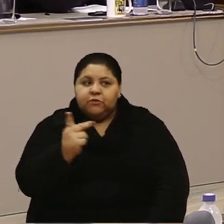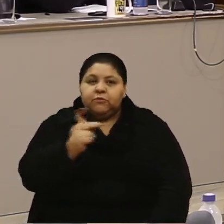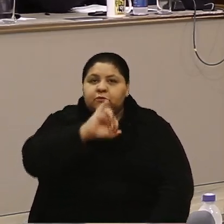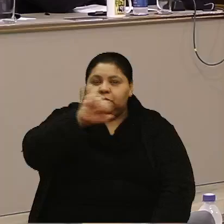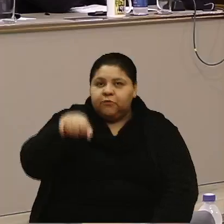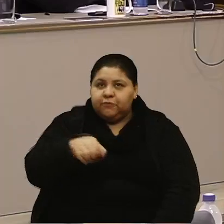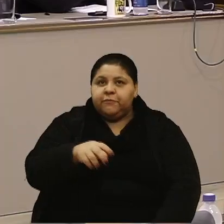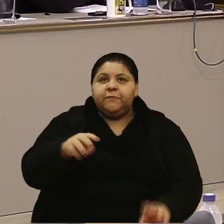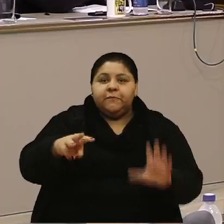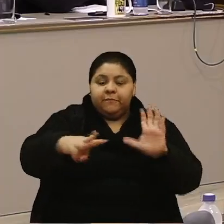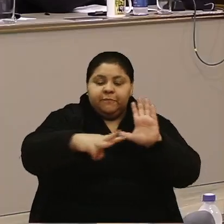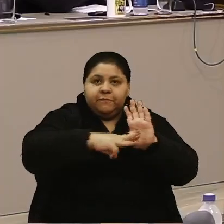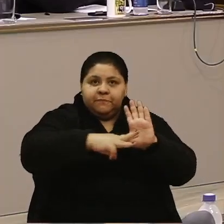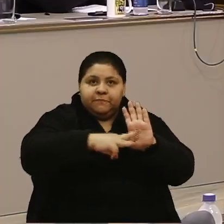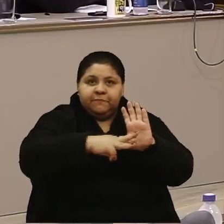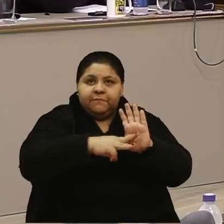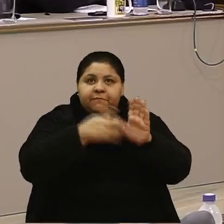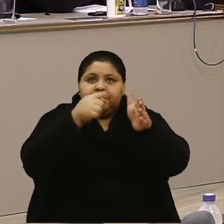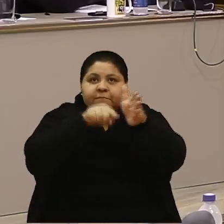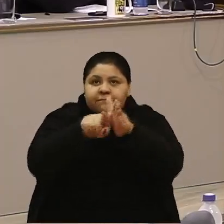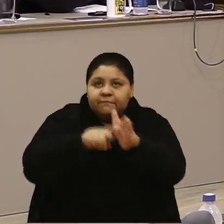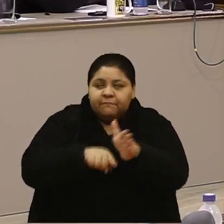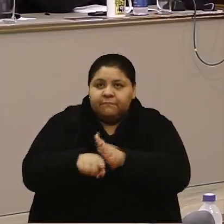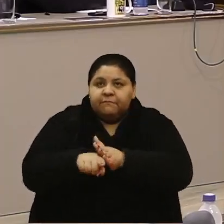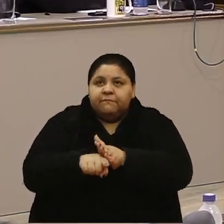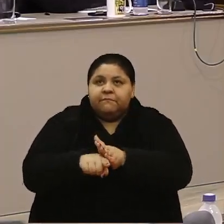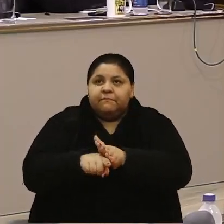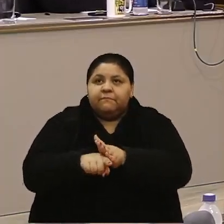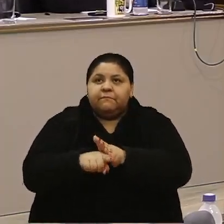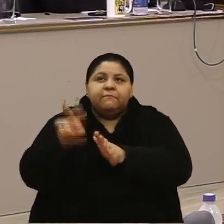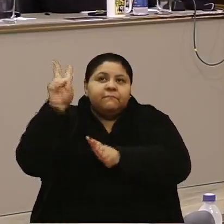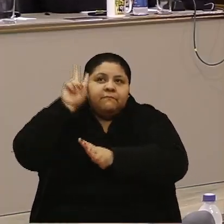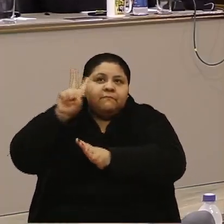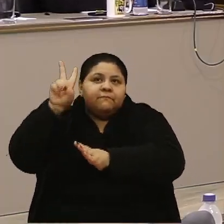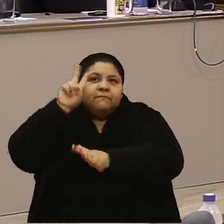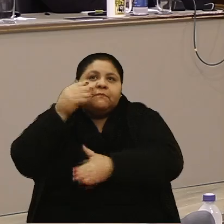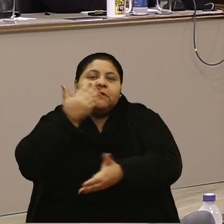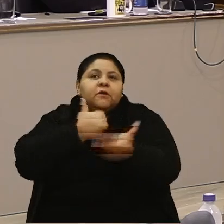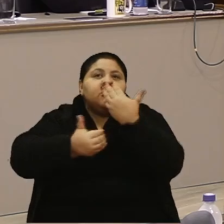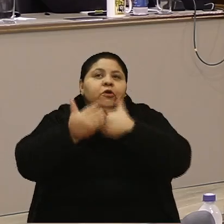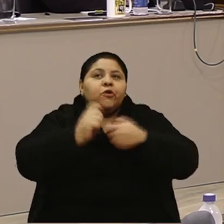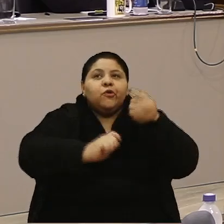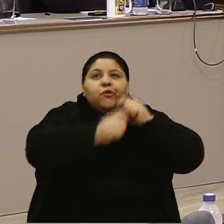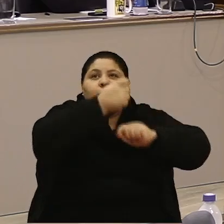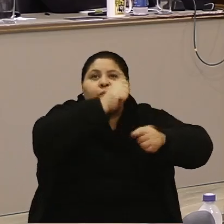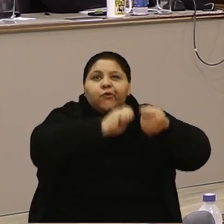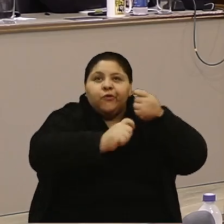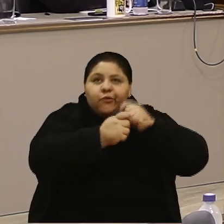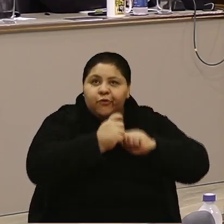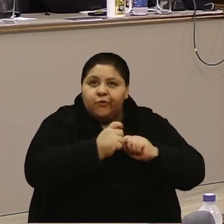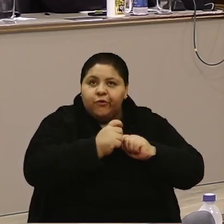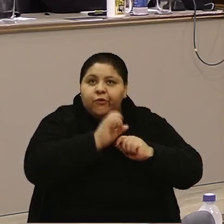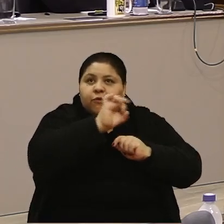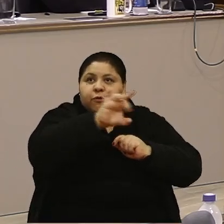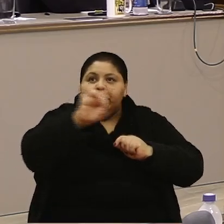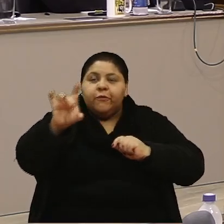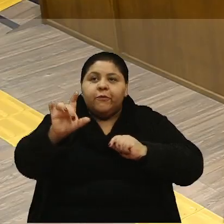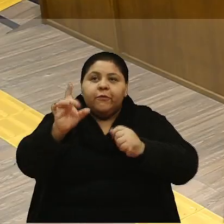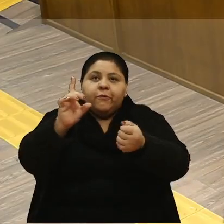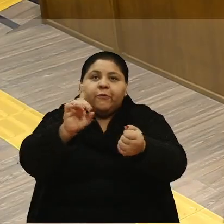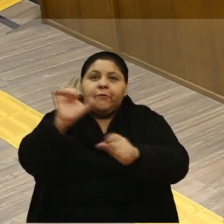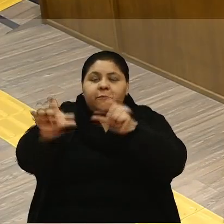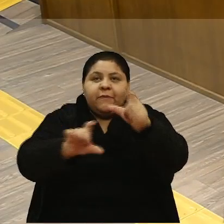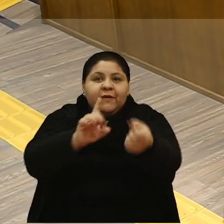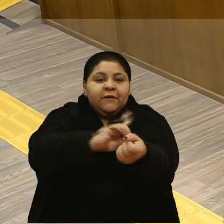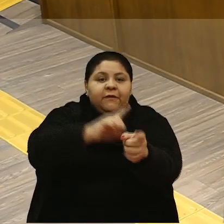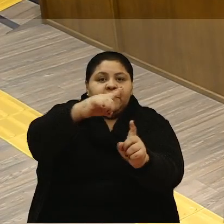E terceiro lugar, pesquisa bibliográfica, alimentos industrializados em indivíduos com diabetes tipo